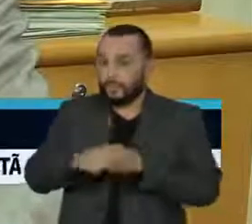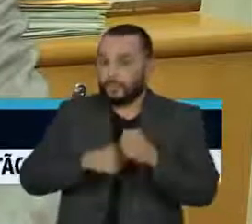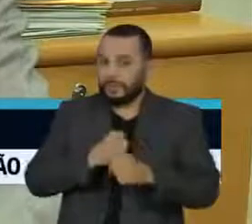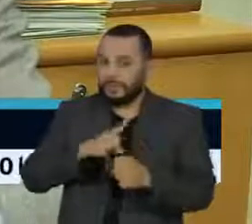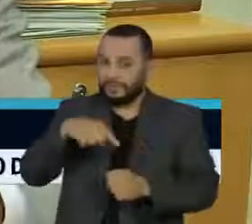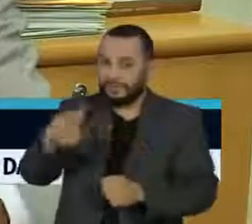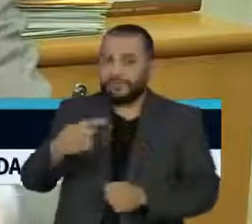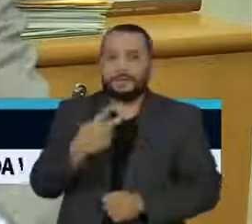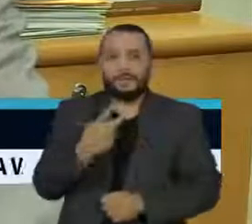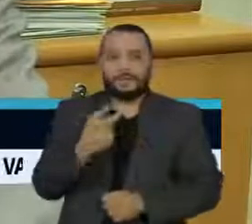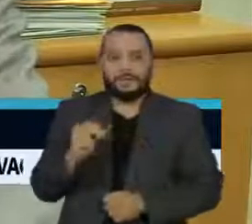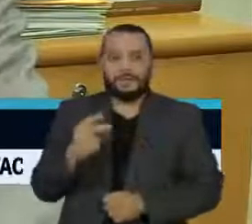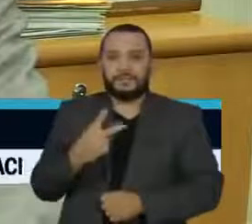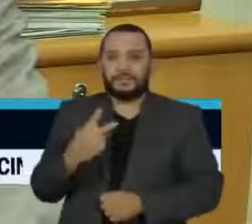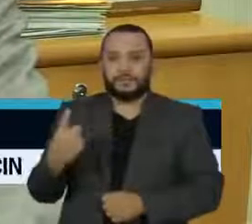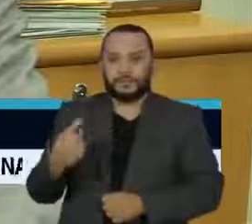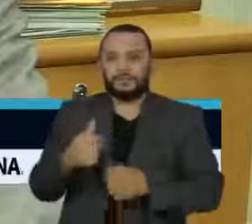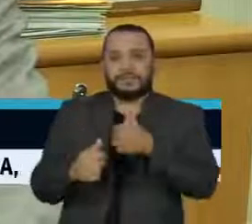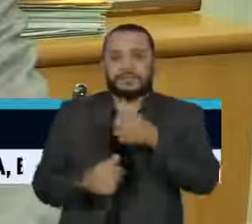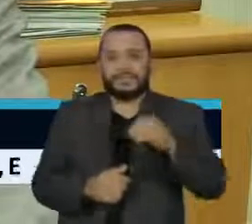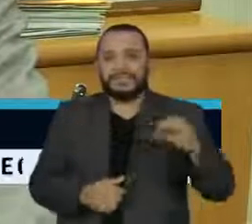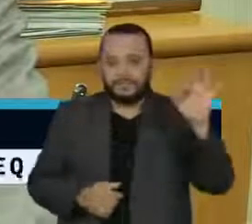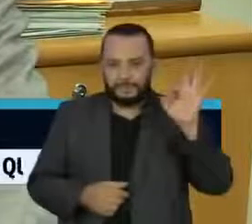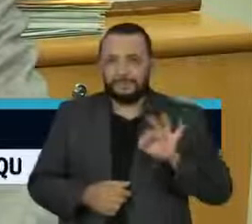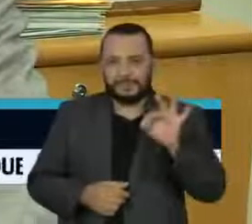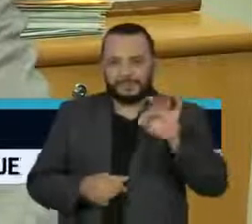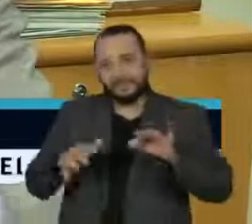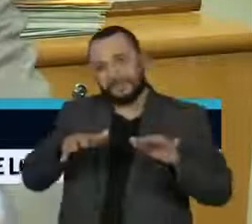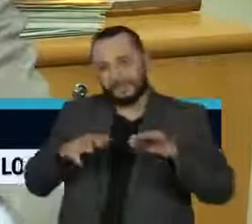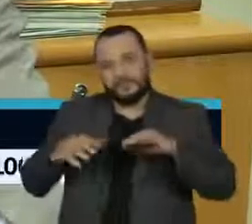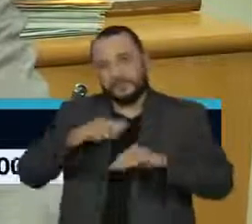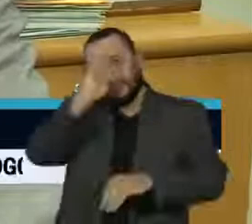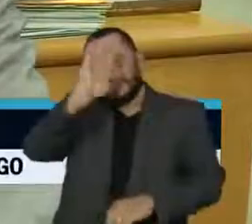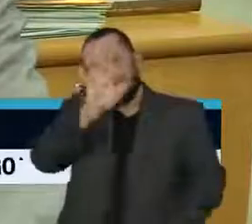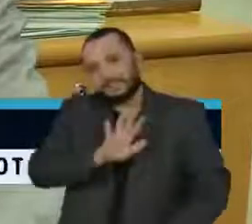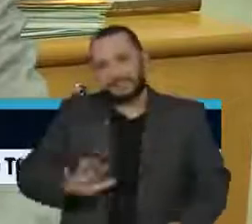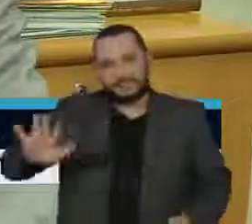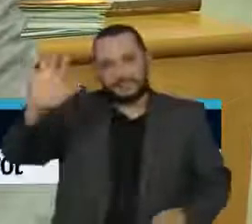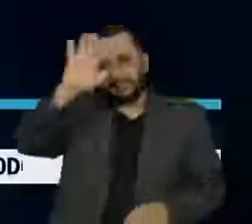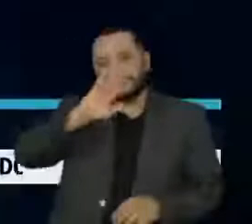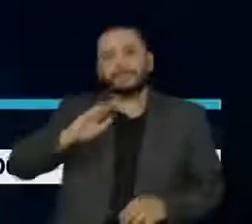2021, com 100% de cobertura do território nacional em televisão aberta.